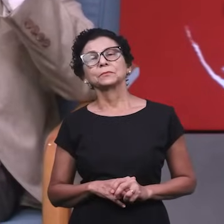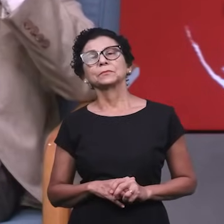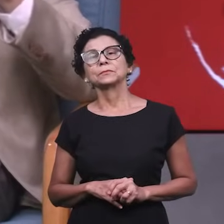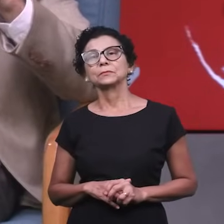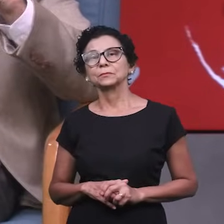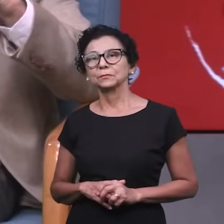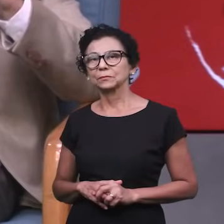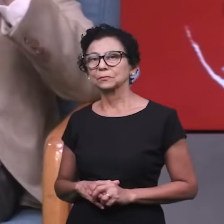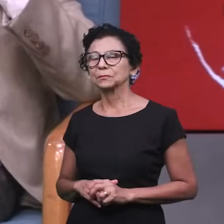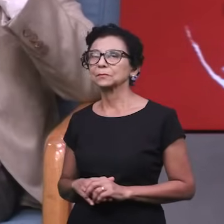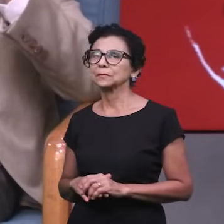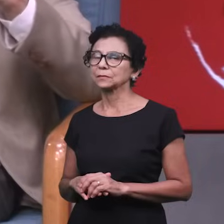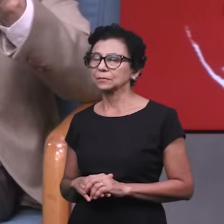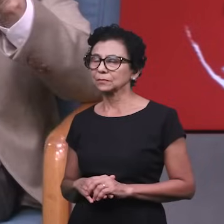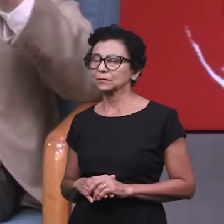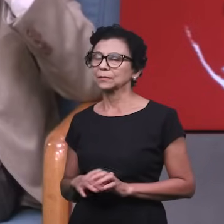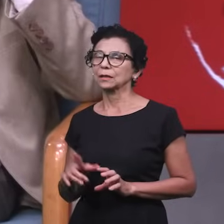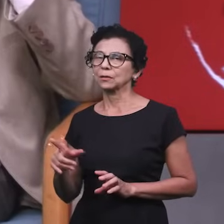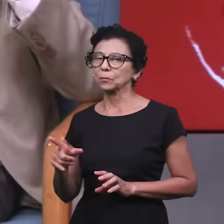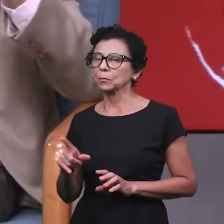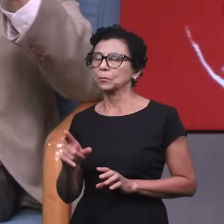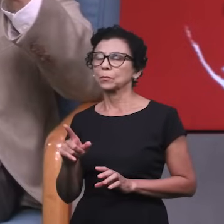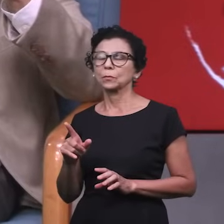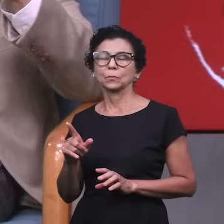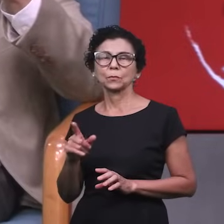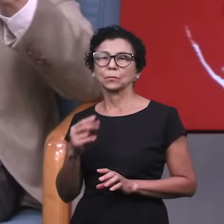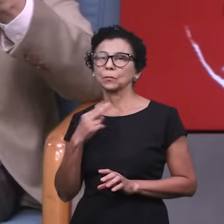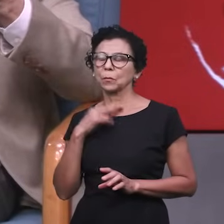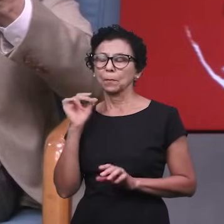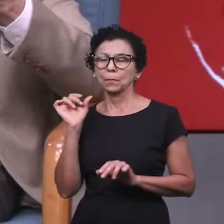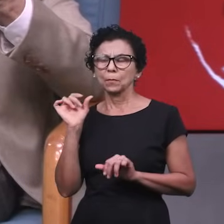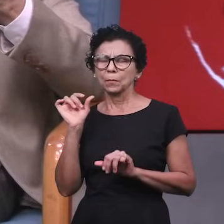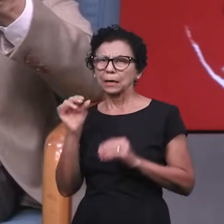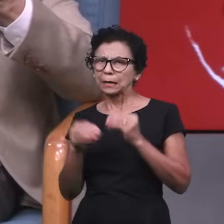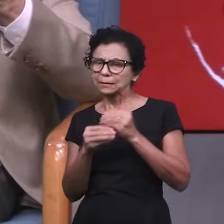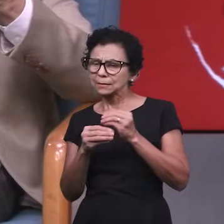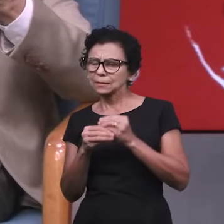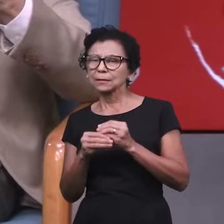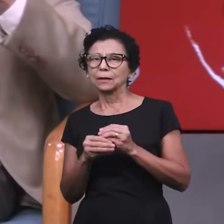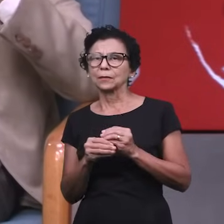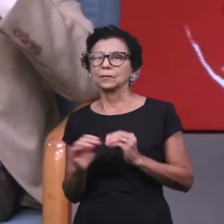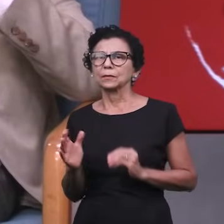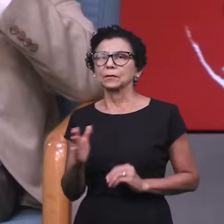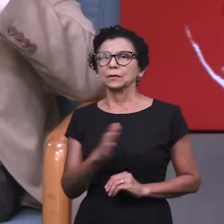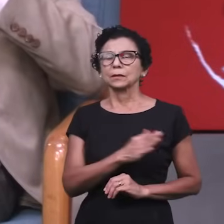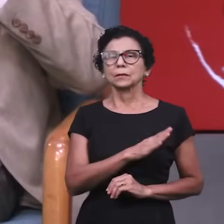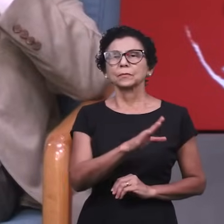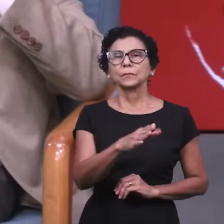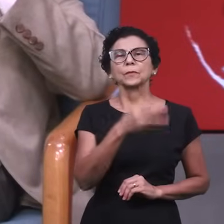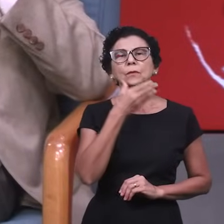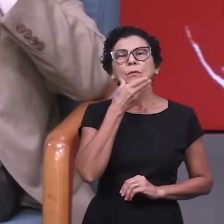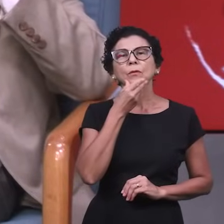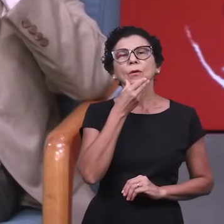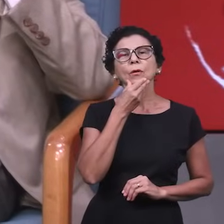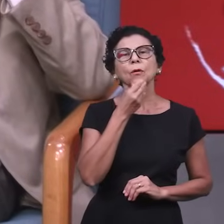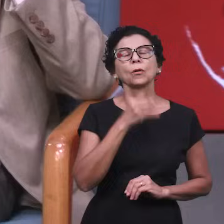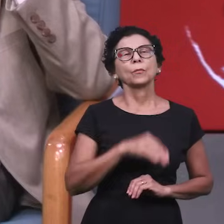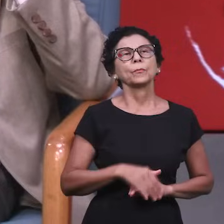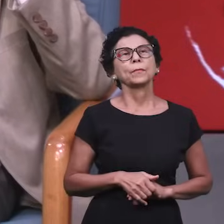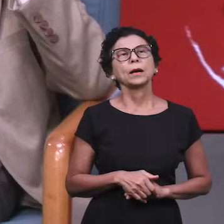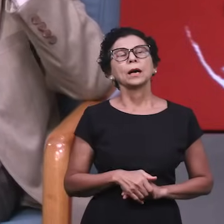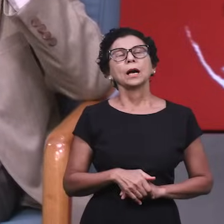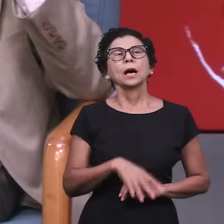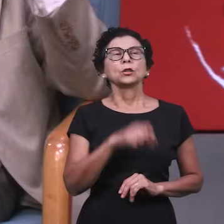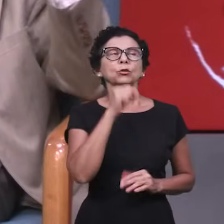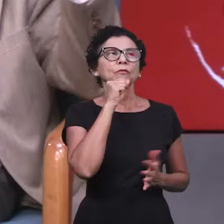os ministérios são, né, varões, na Bíblia são varões. Ah, mas existe pastora